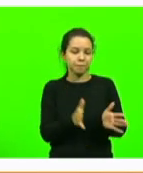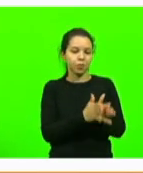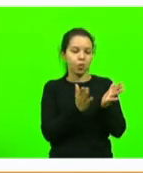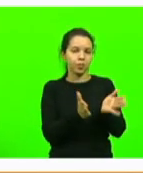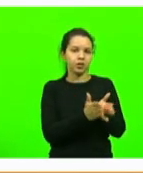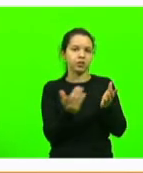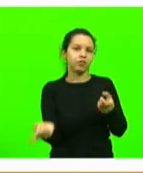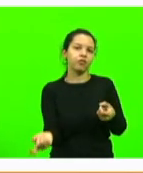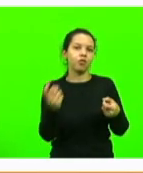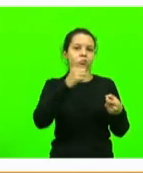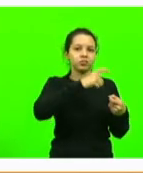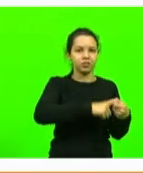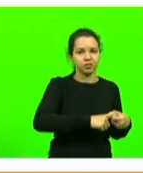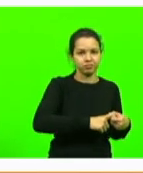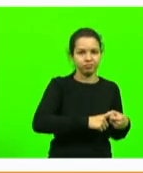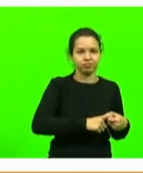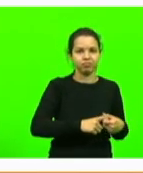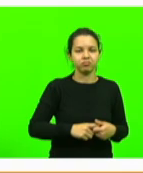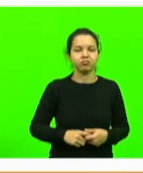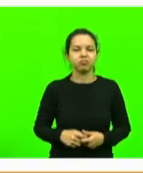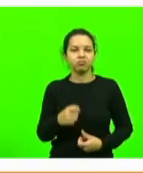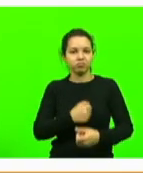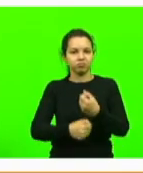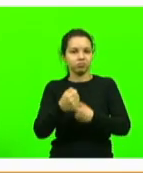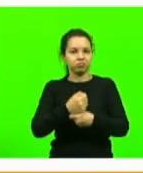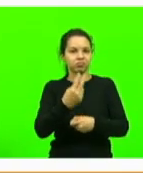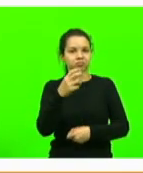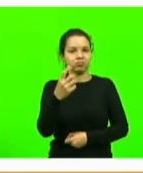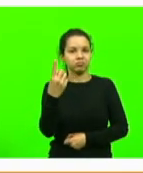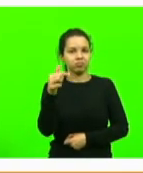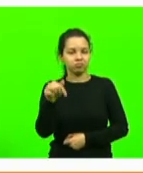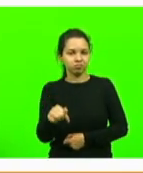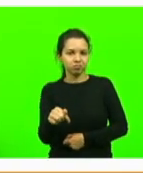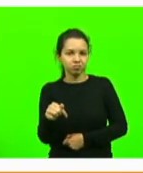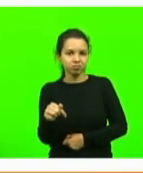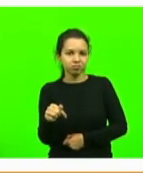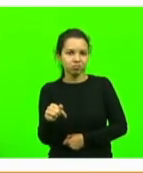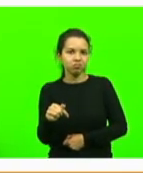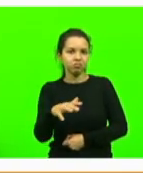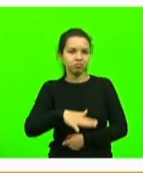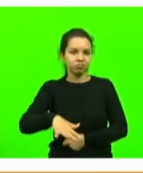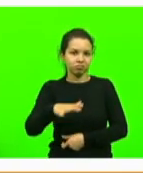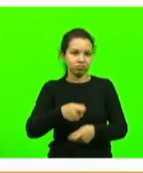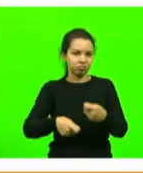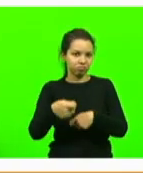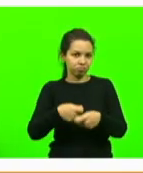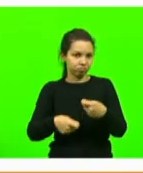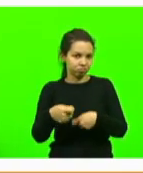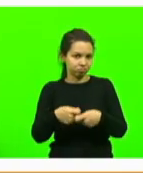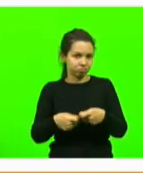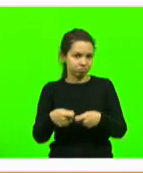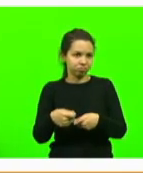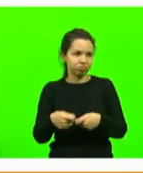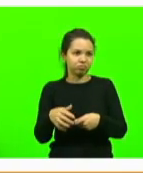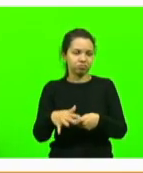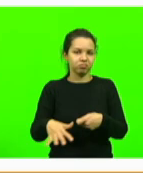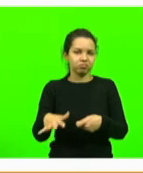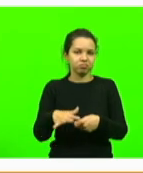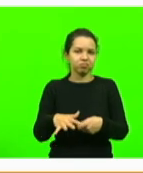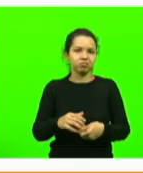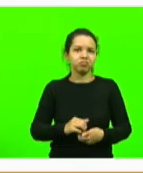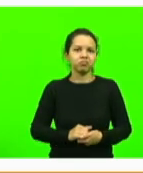2017 e o setor da economia a capacidade ociosa de setores da economia